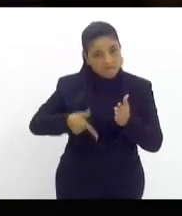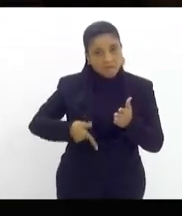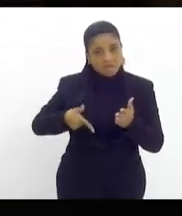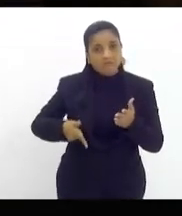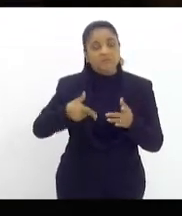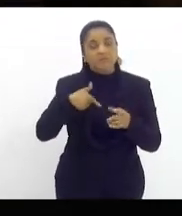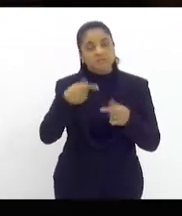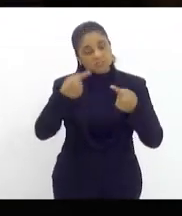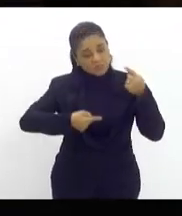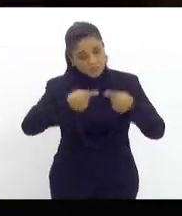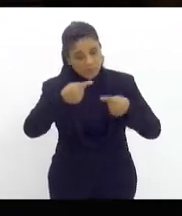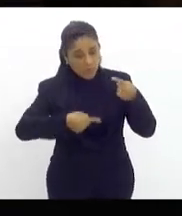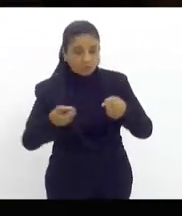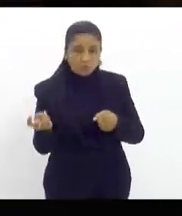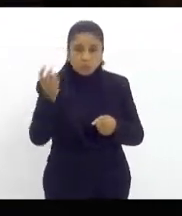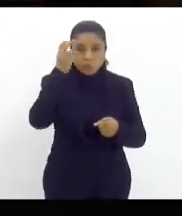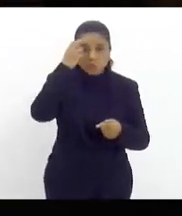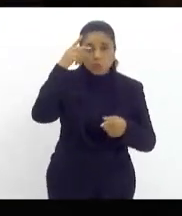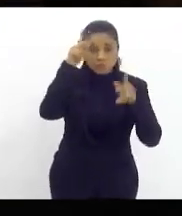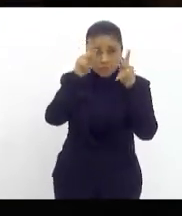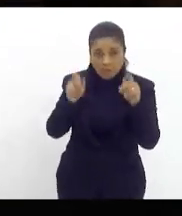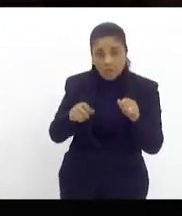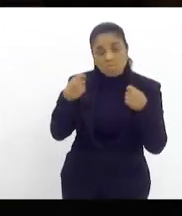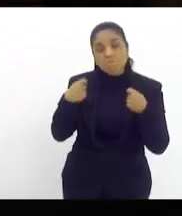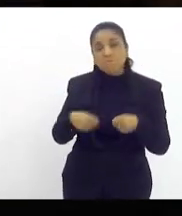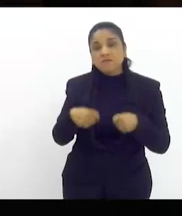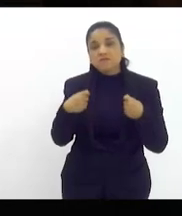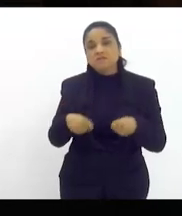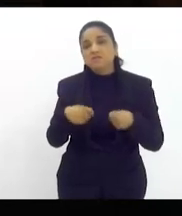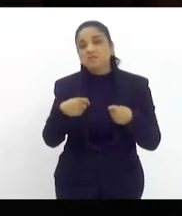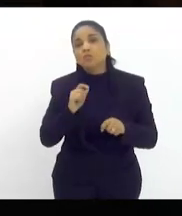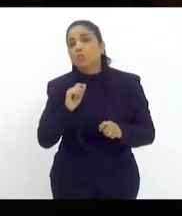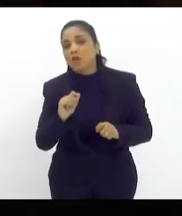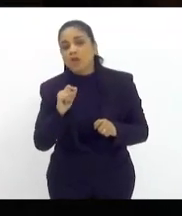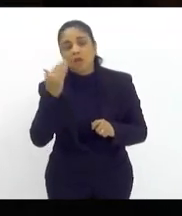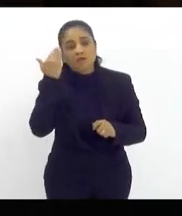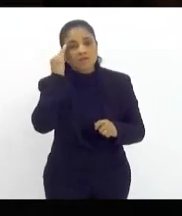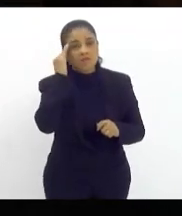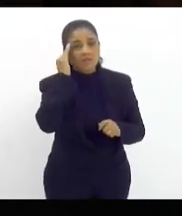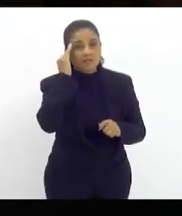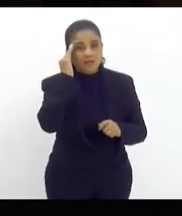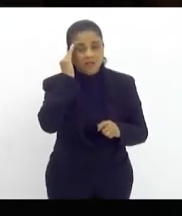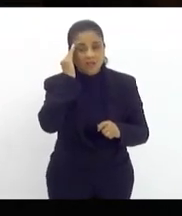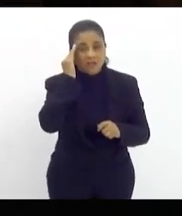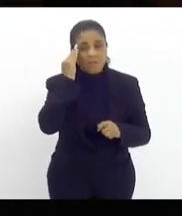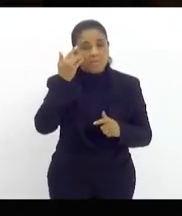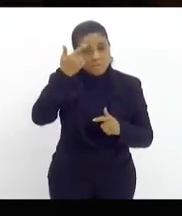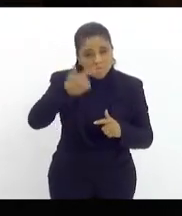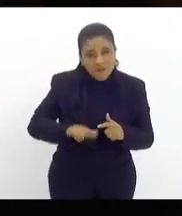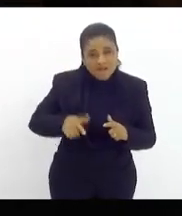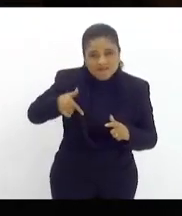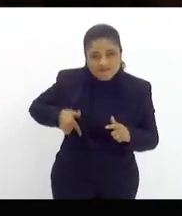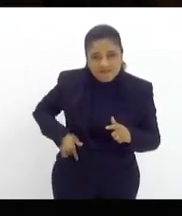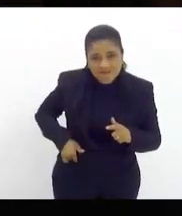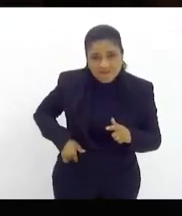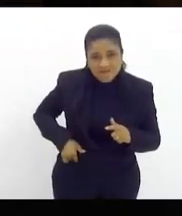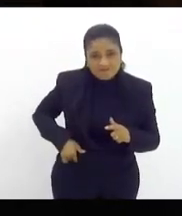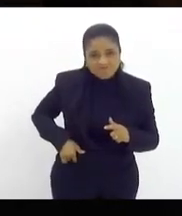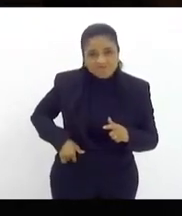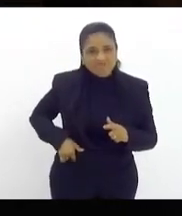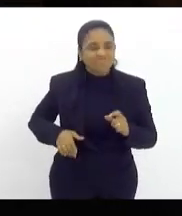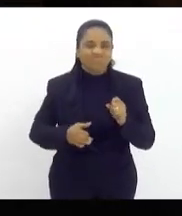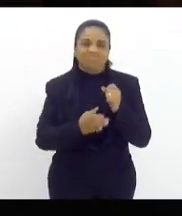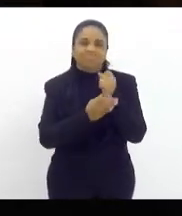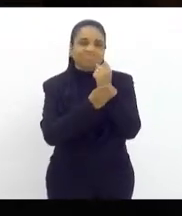trazer o debate sobre a cultura de paz a gente também precisa entender que mais armas não vai ser mais